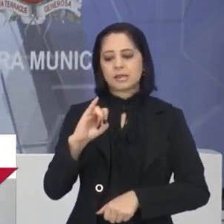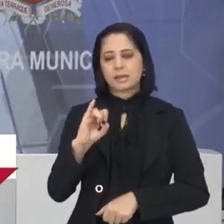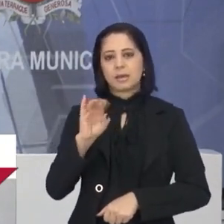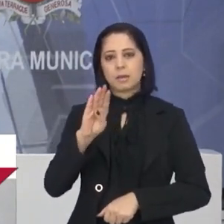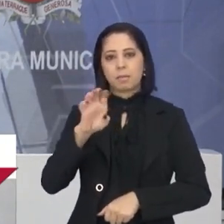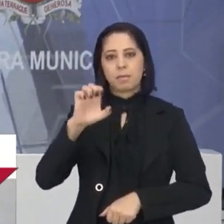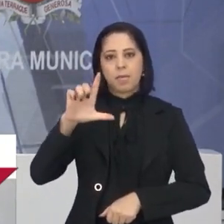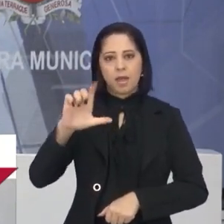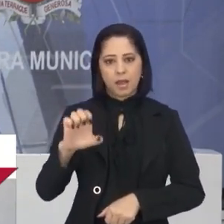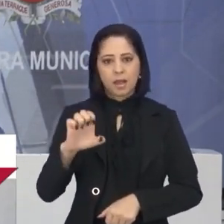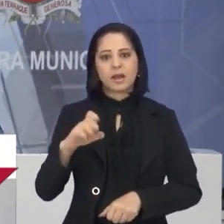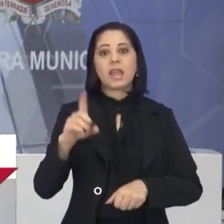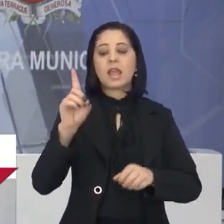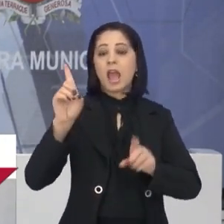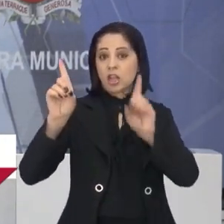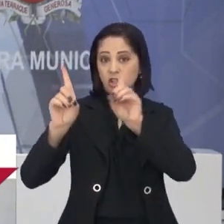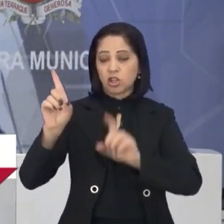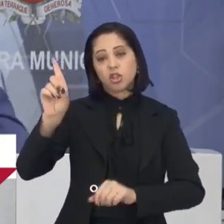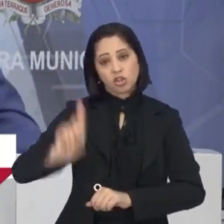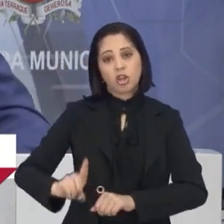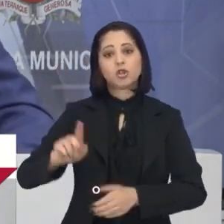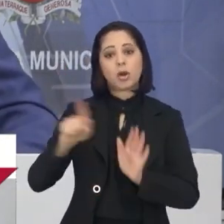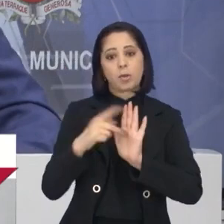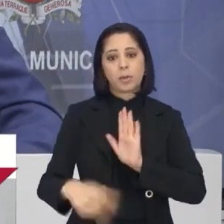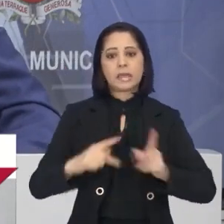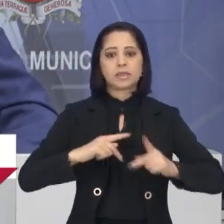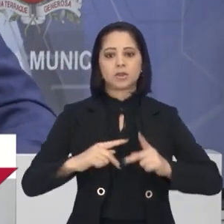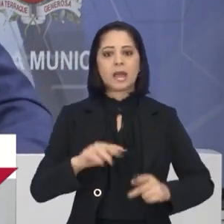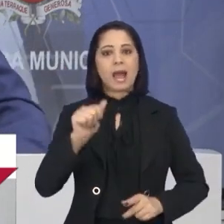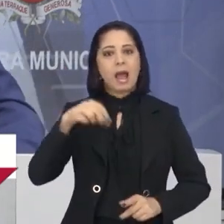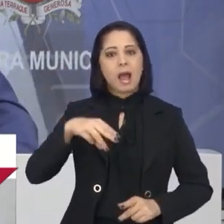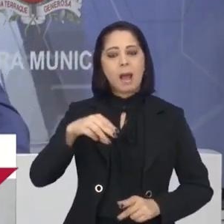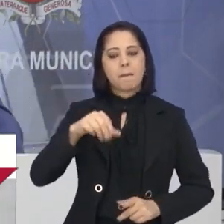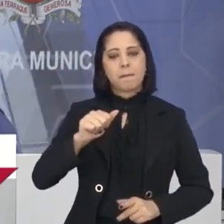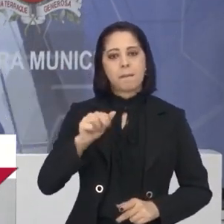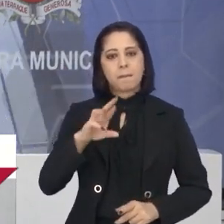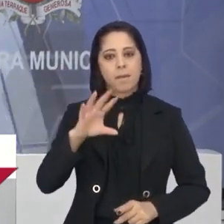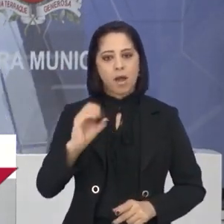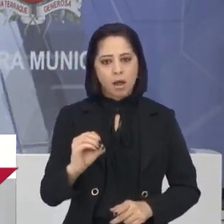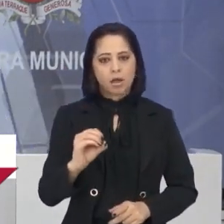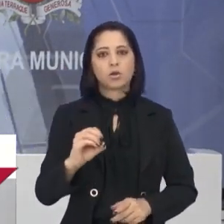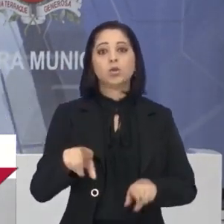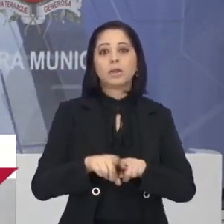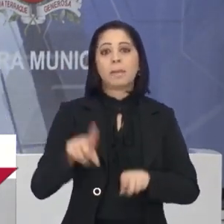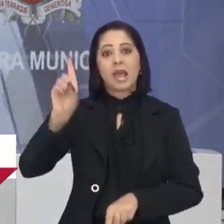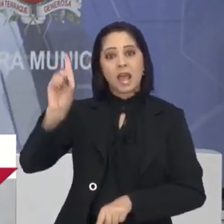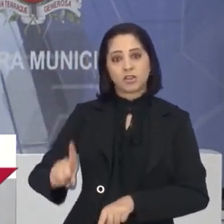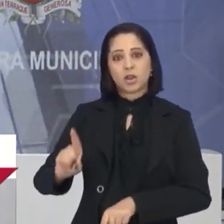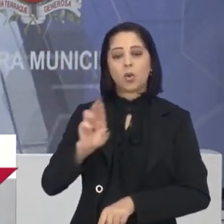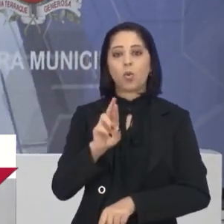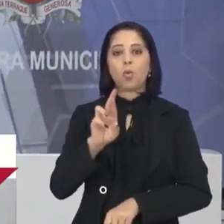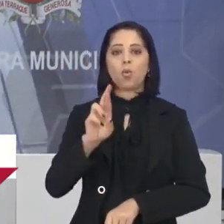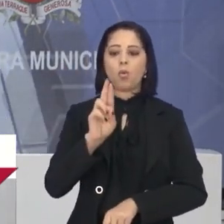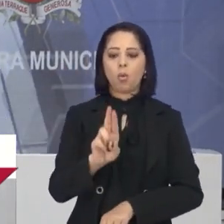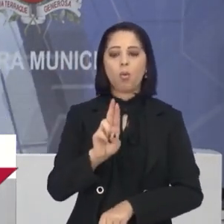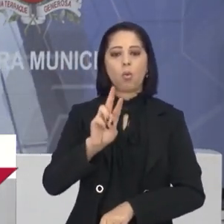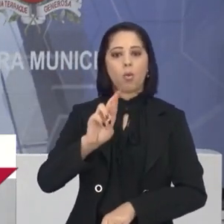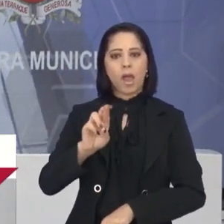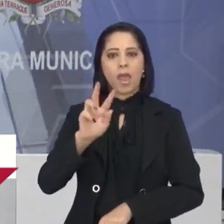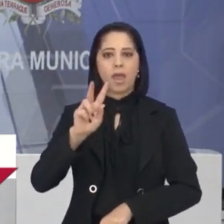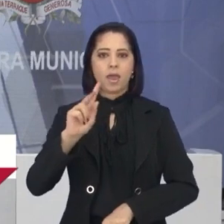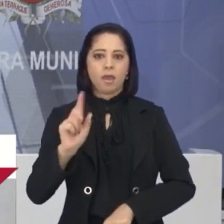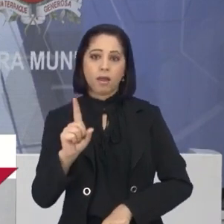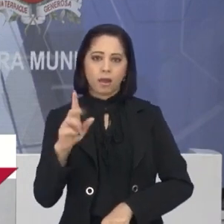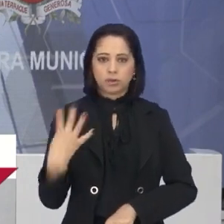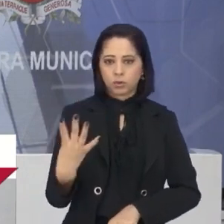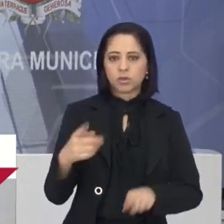unidade aqui Regional aqui de São José dos Campos ao Mário Milani da Mata que é o diretor interino da UR1 cumprimentar todos os prefeitos